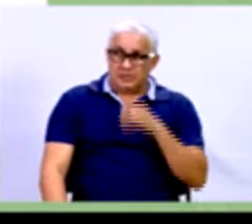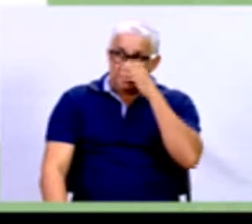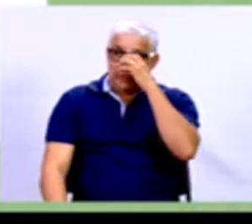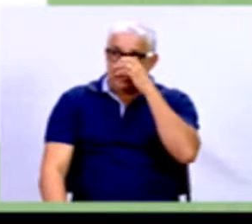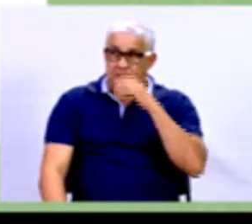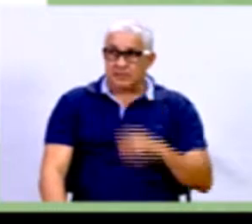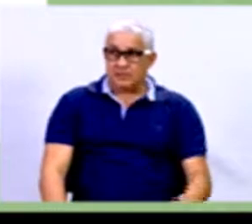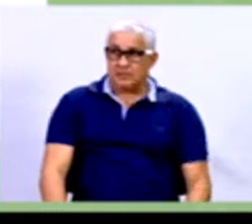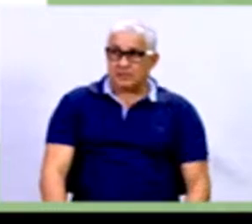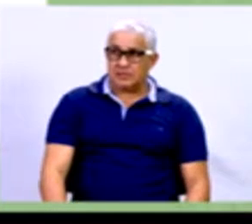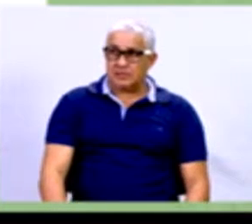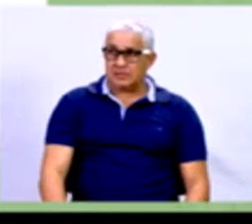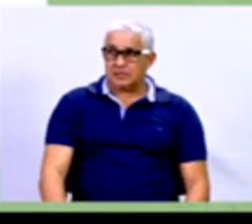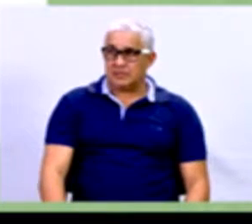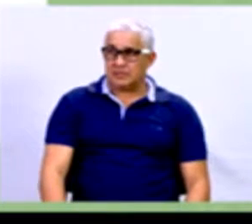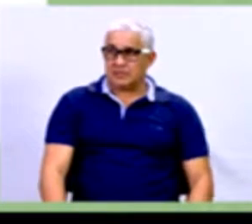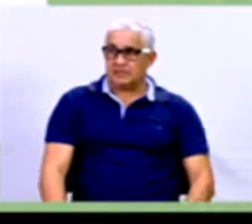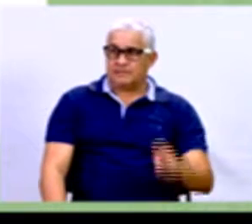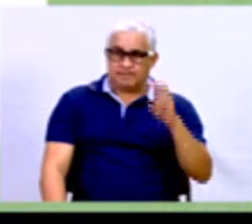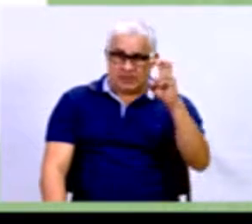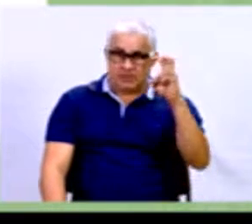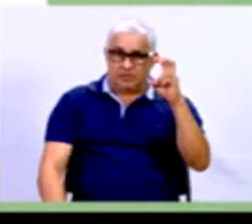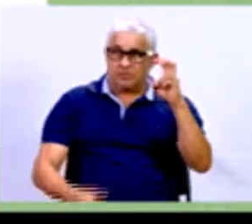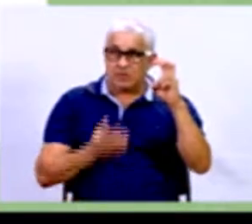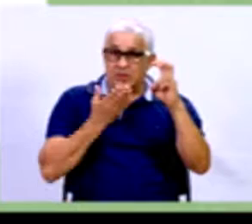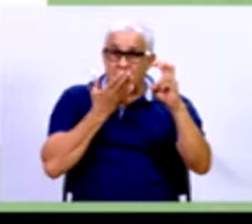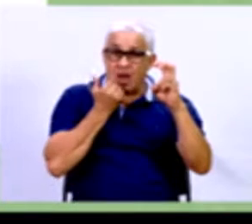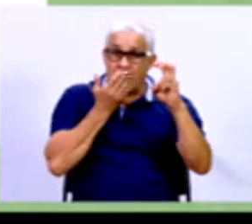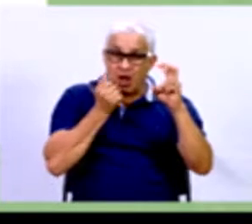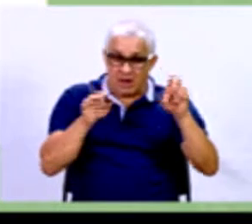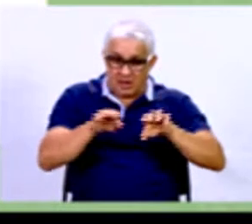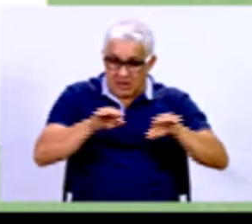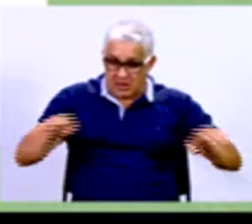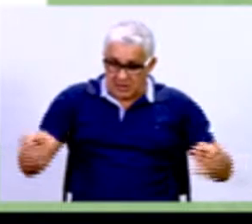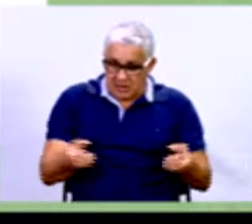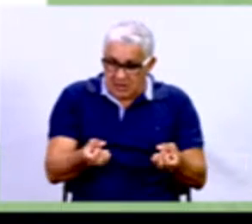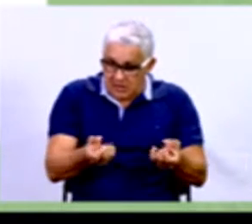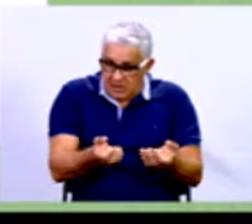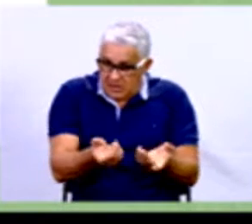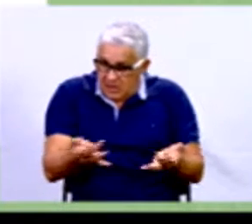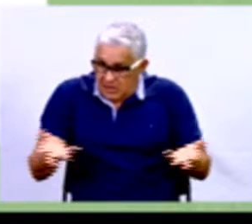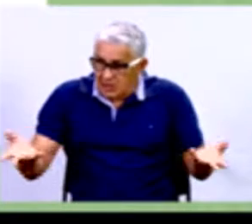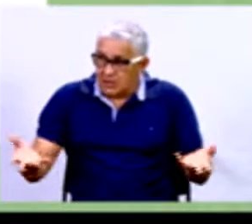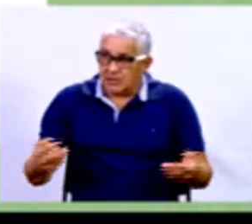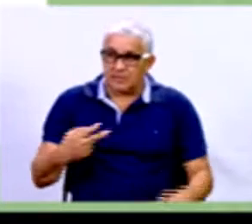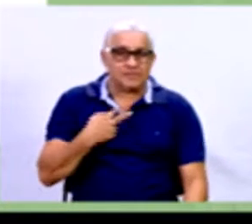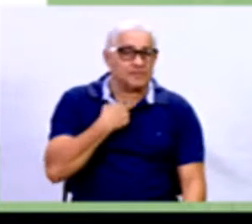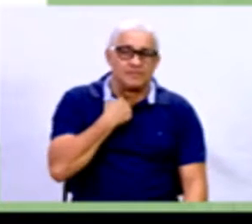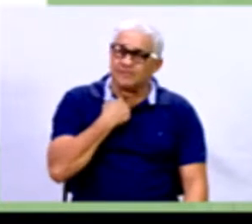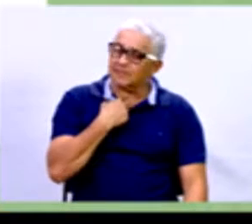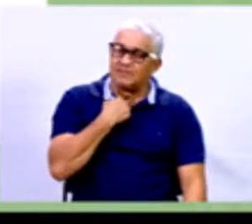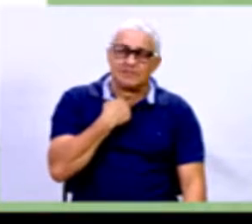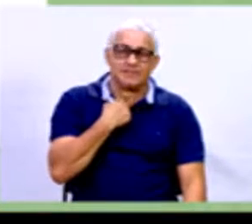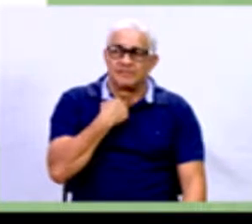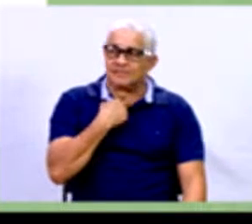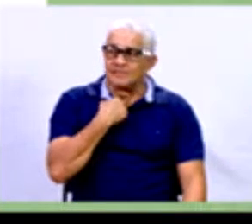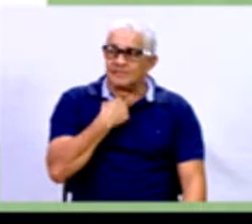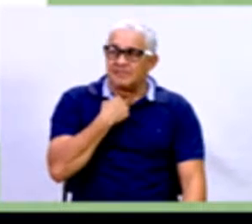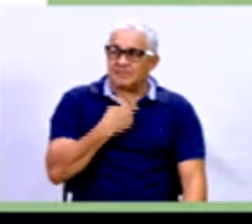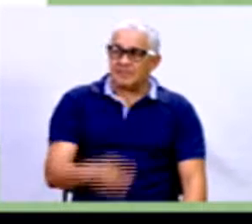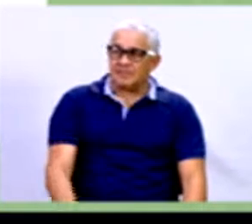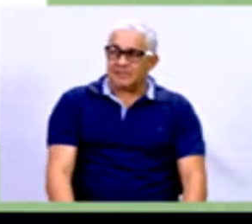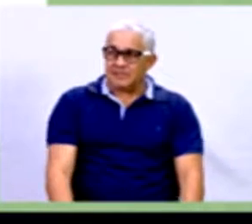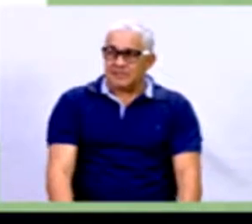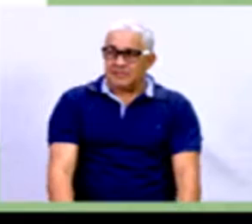Aqui nós vemos um exemplo de comida em cima da mesa. Ah, professor, por que não pode? Daqui a pouquinho eu vou estar falando